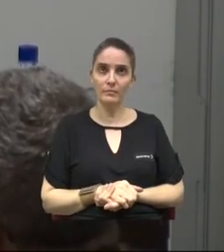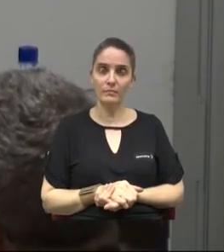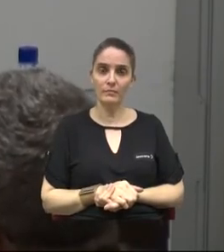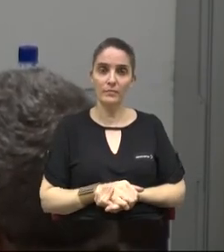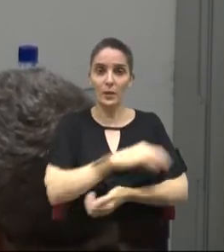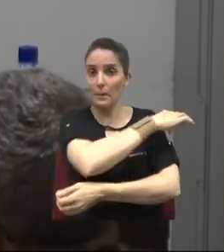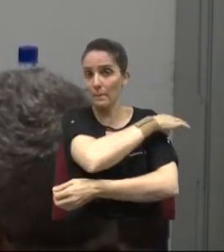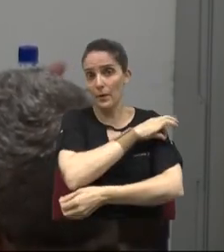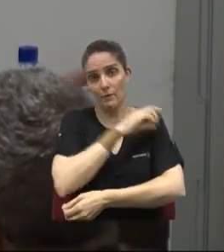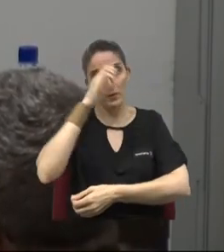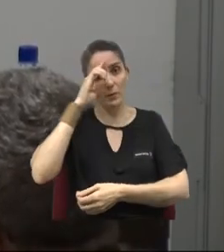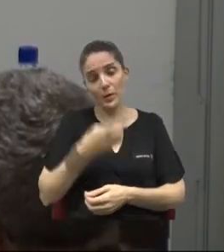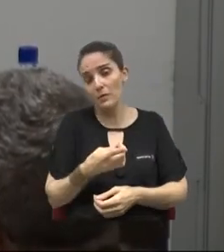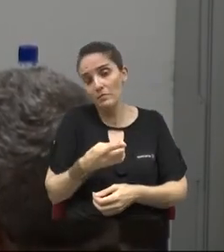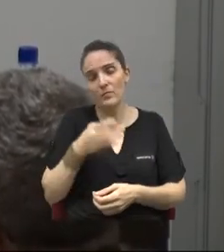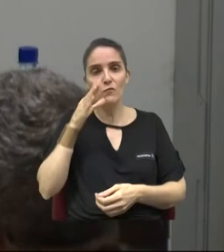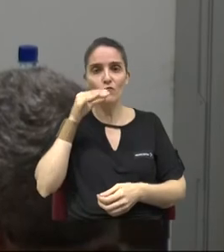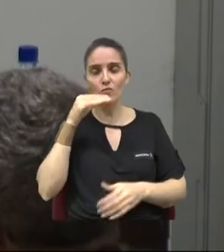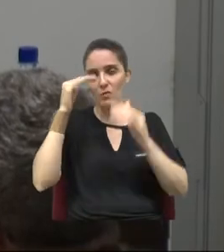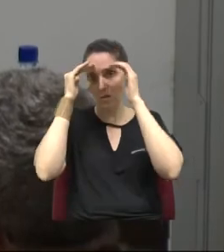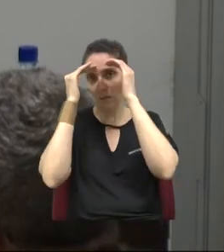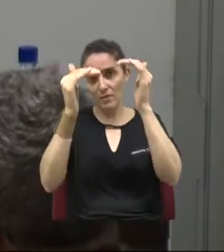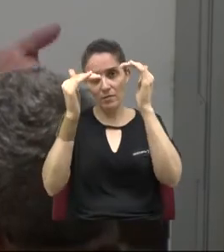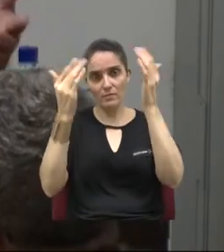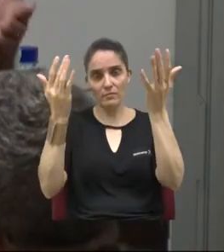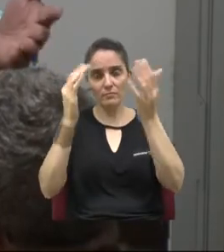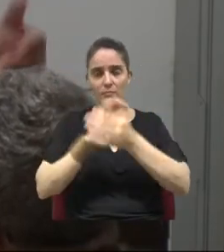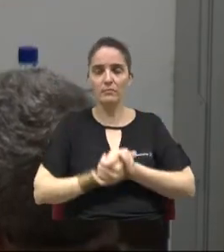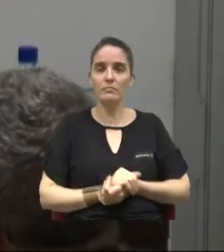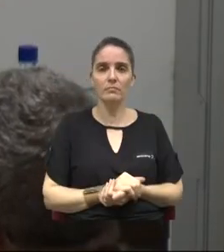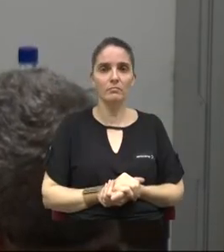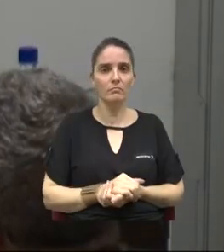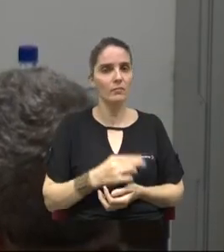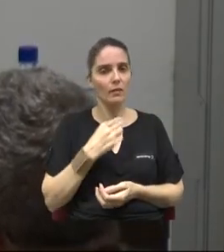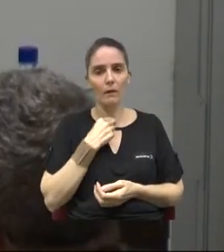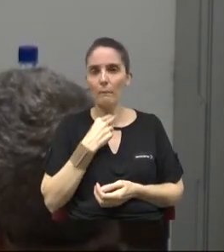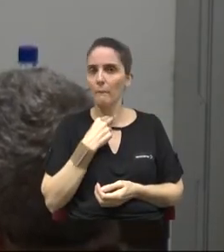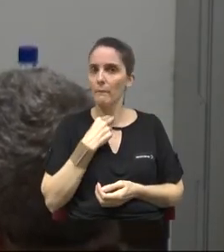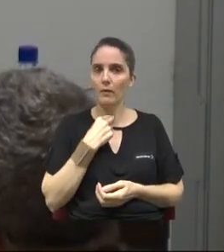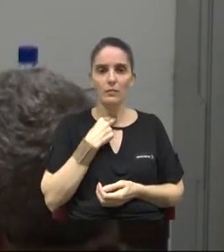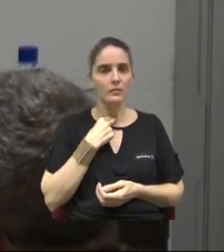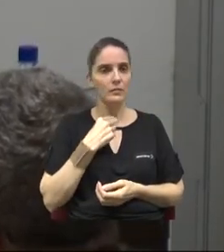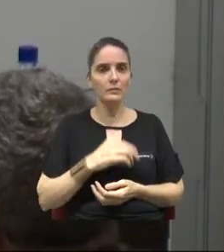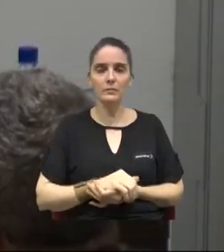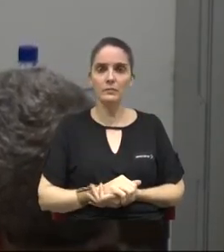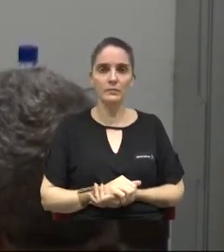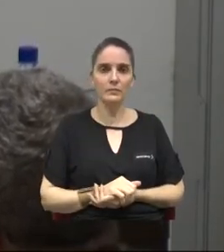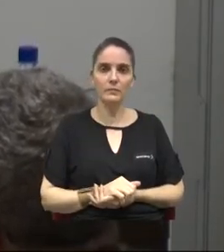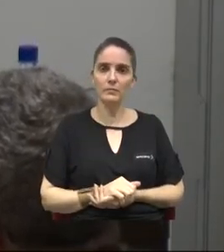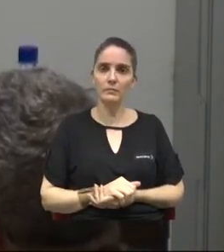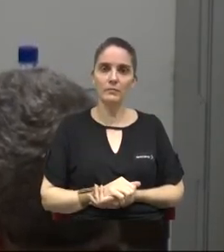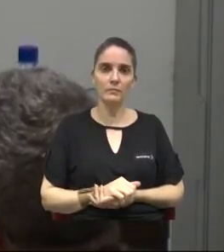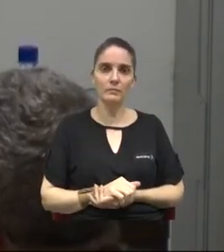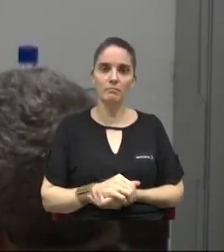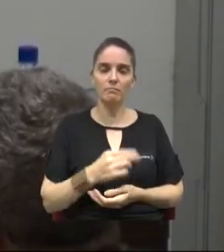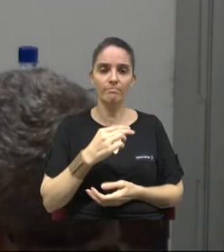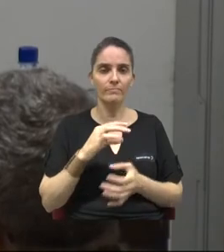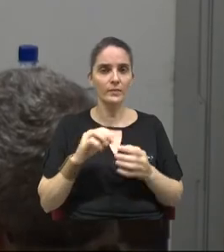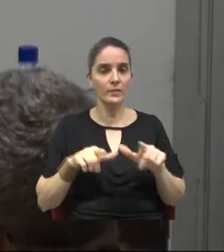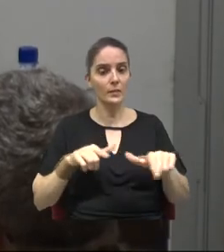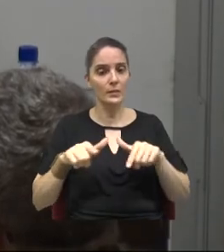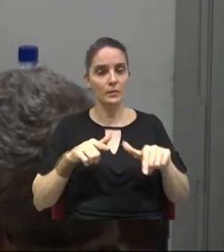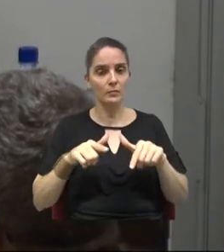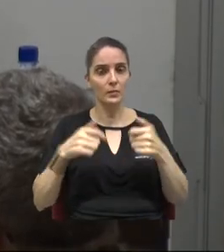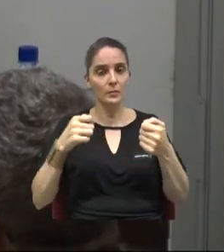prefeito mandou, ele vai ter que fazer. Não cabe isso dentro do serviço público. As atribuições têm que ser